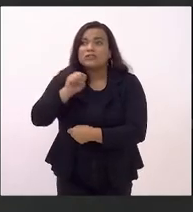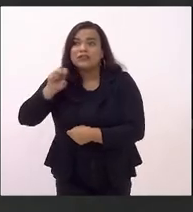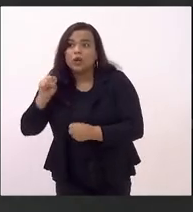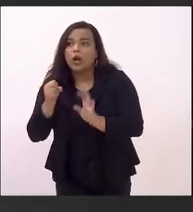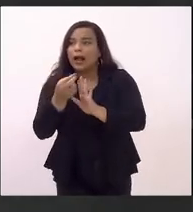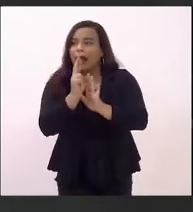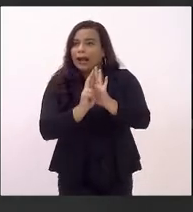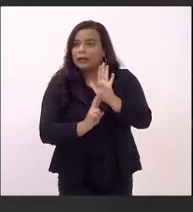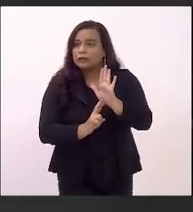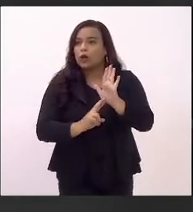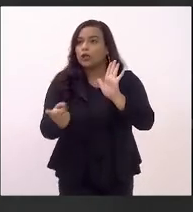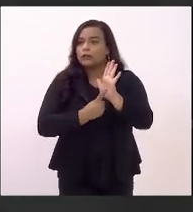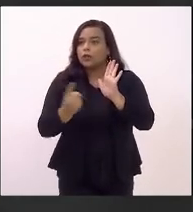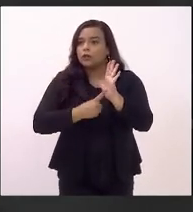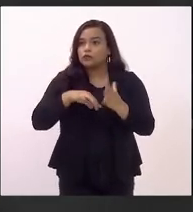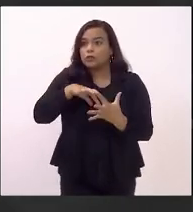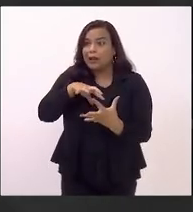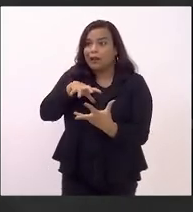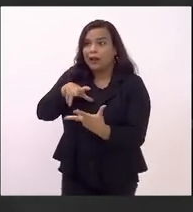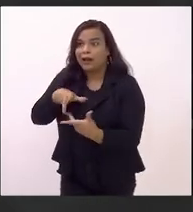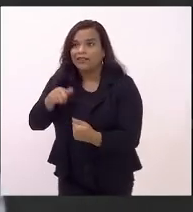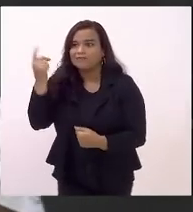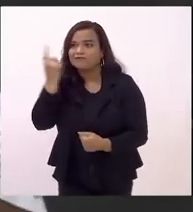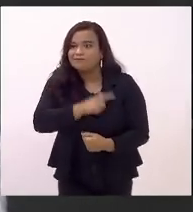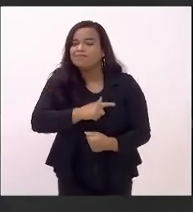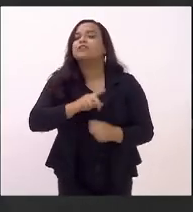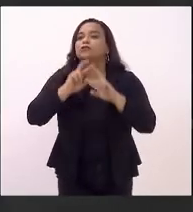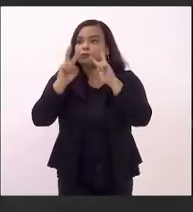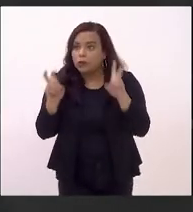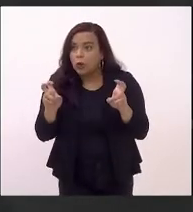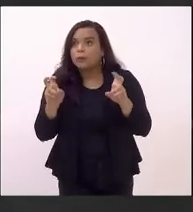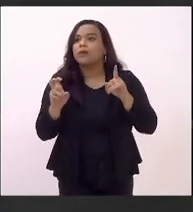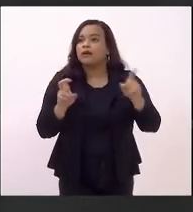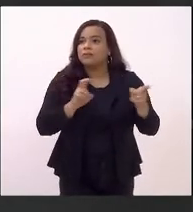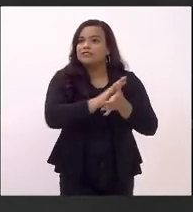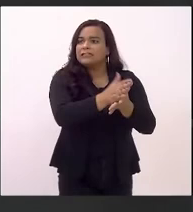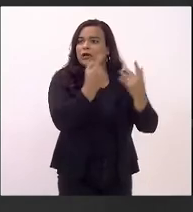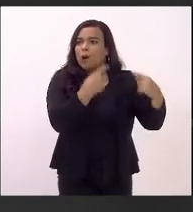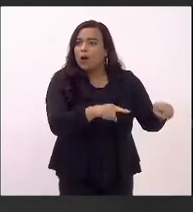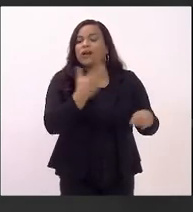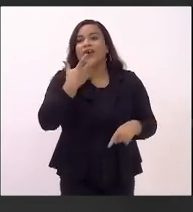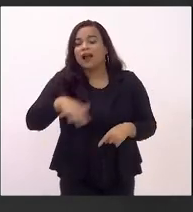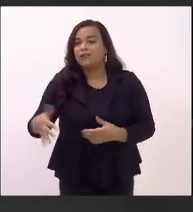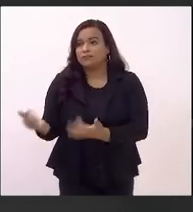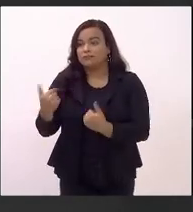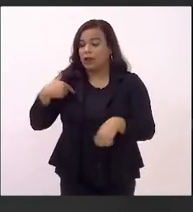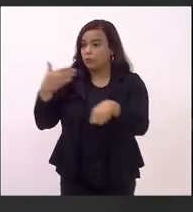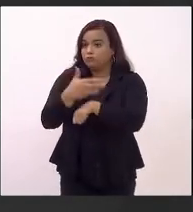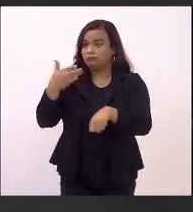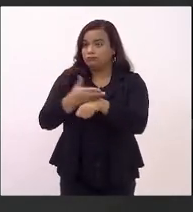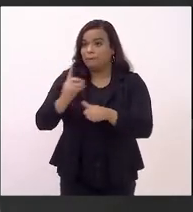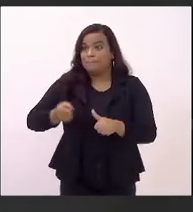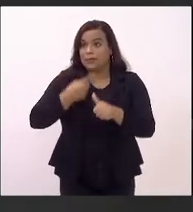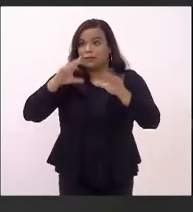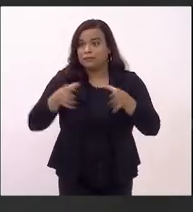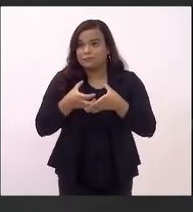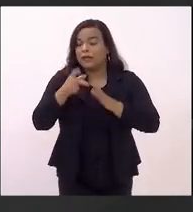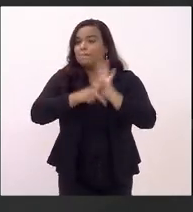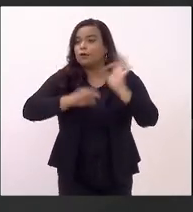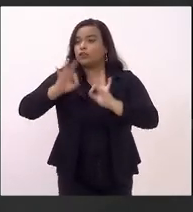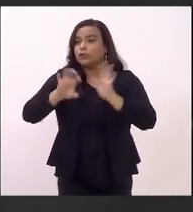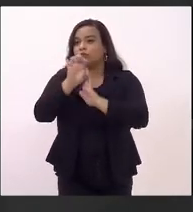denúncia internacional. Eu fiz parte da primeira comissão que fez o anteprojeto do Estatuto, que ele tinha um